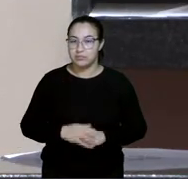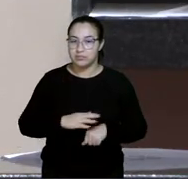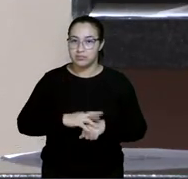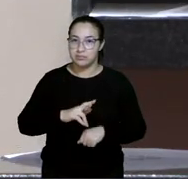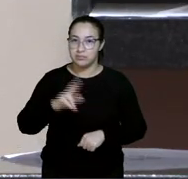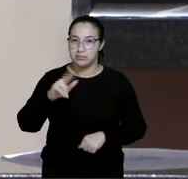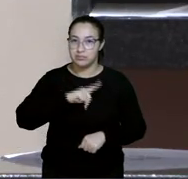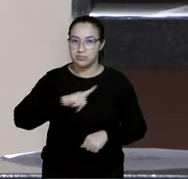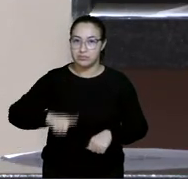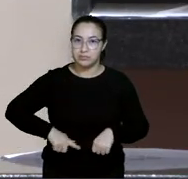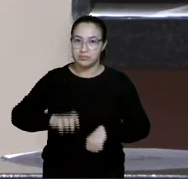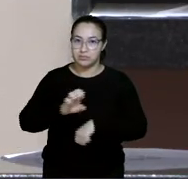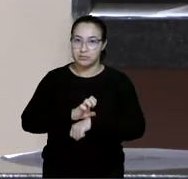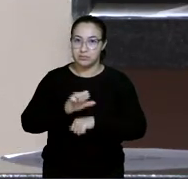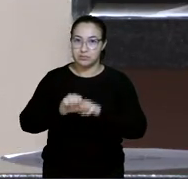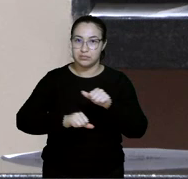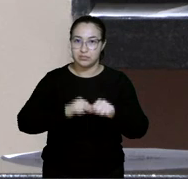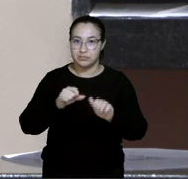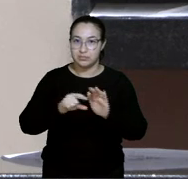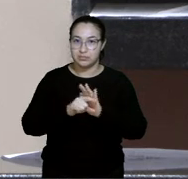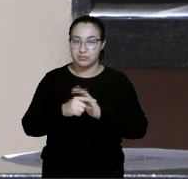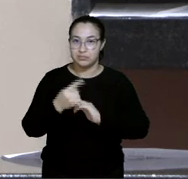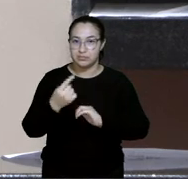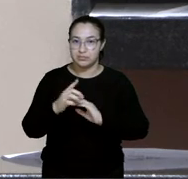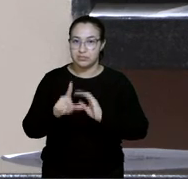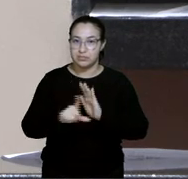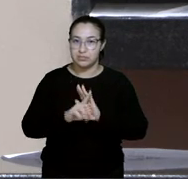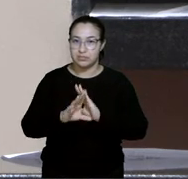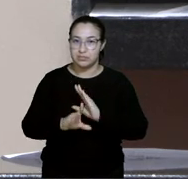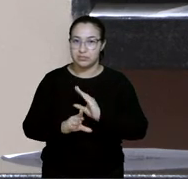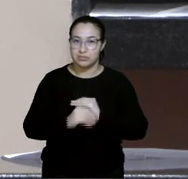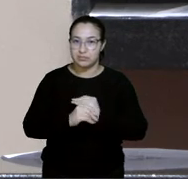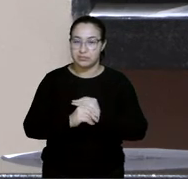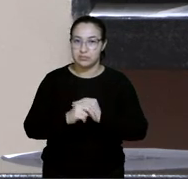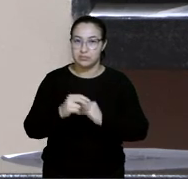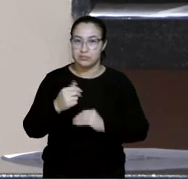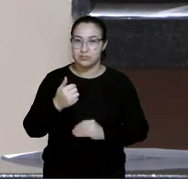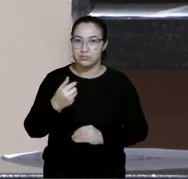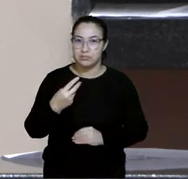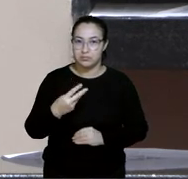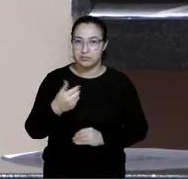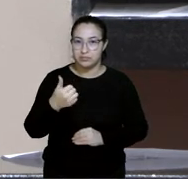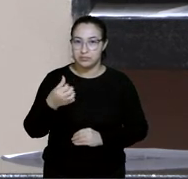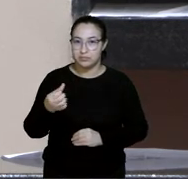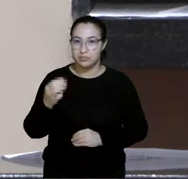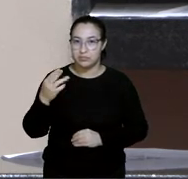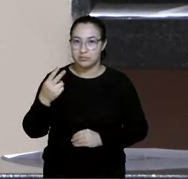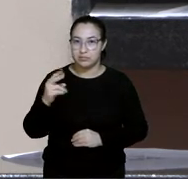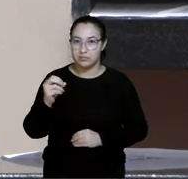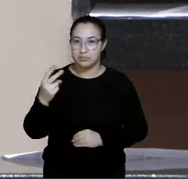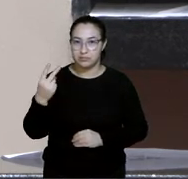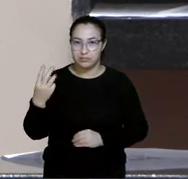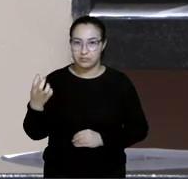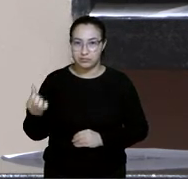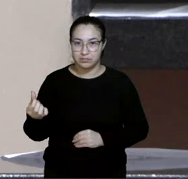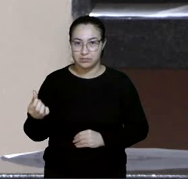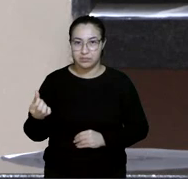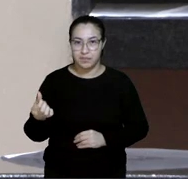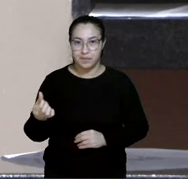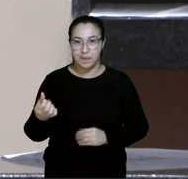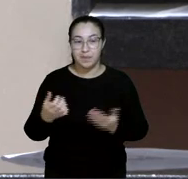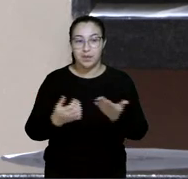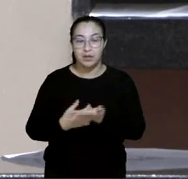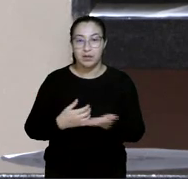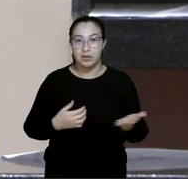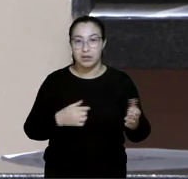do Estado altera o anexo 1º e 2º da lei complementar 323 de 2006, que estabelece estrutura de carreira,